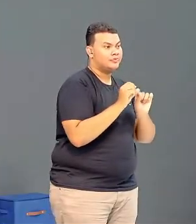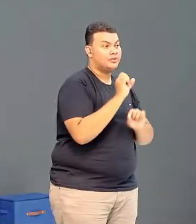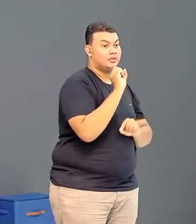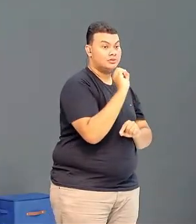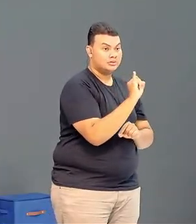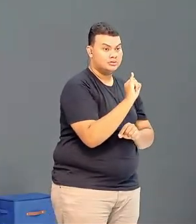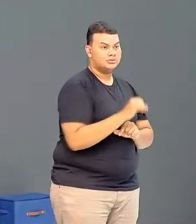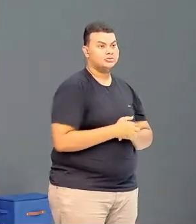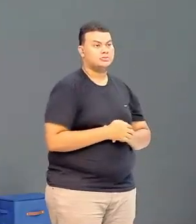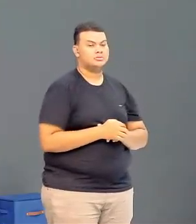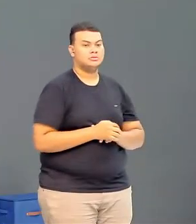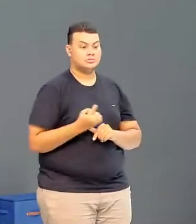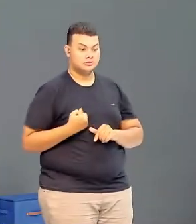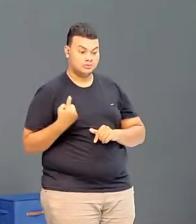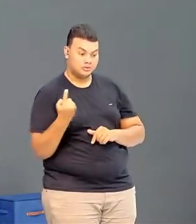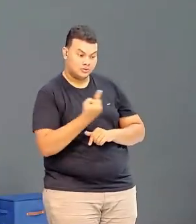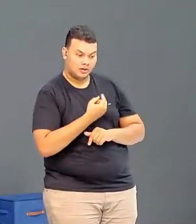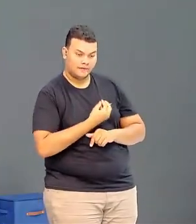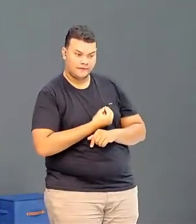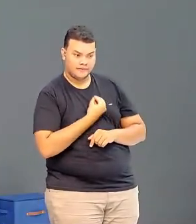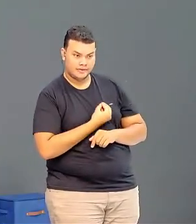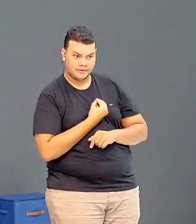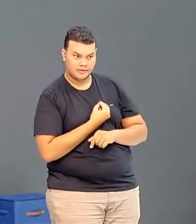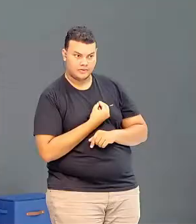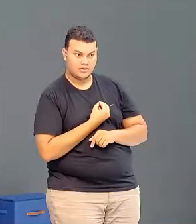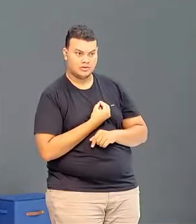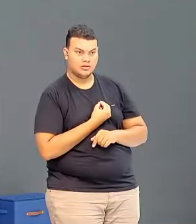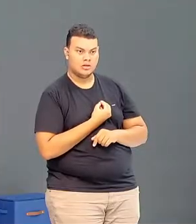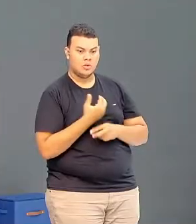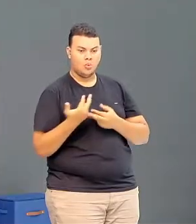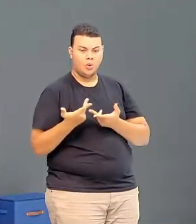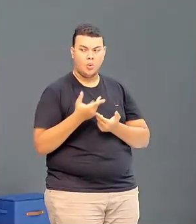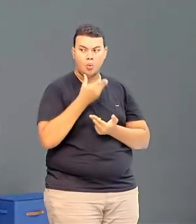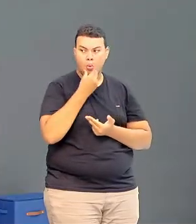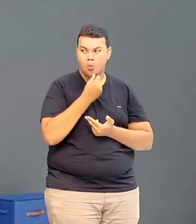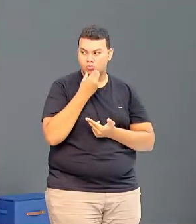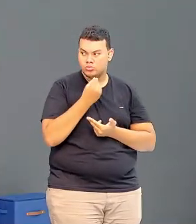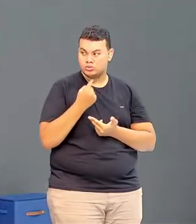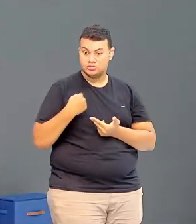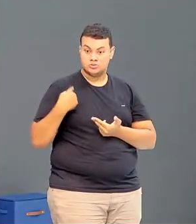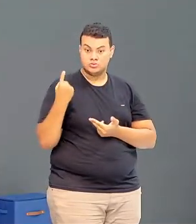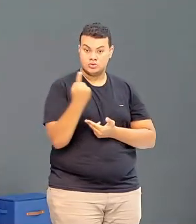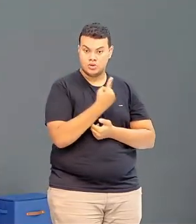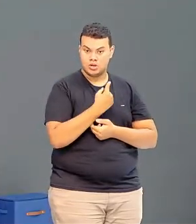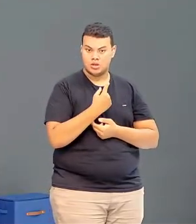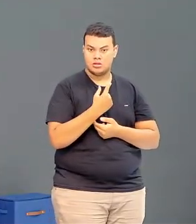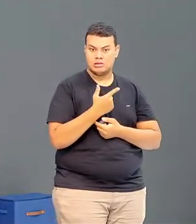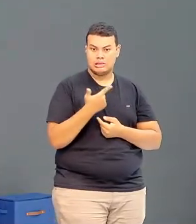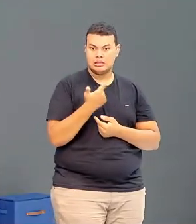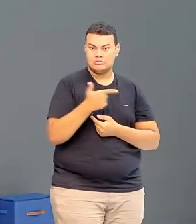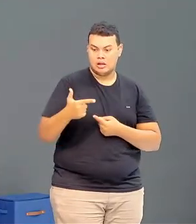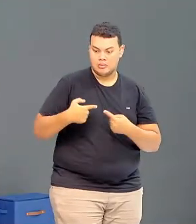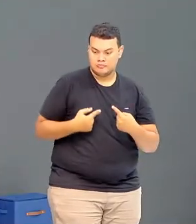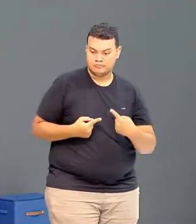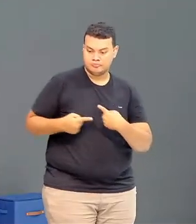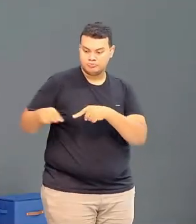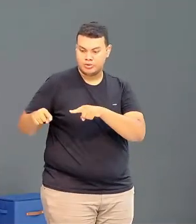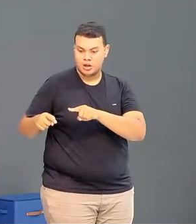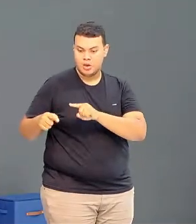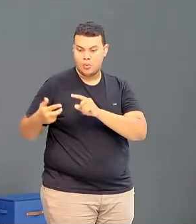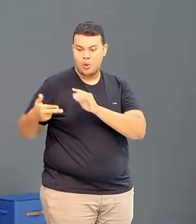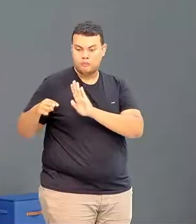pois, embora vivamos como homens, não lutamos segundo os